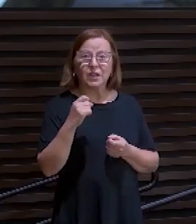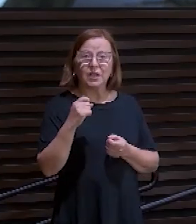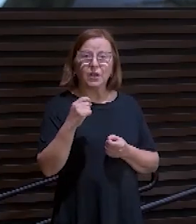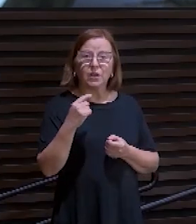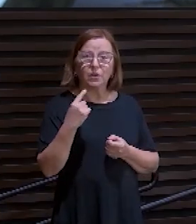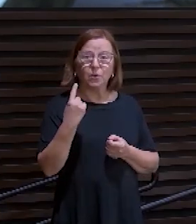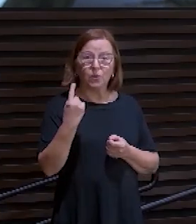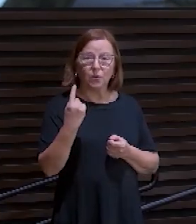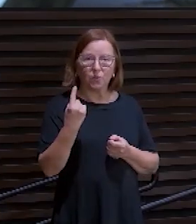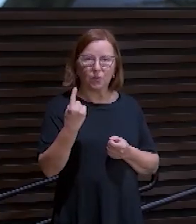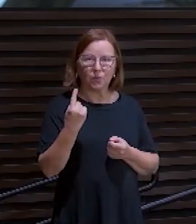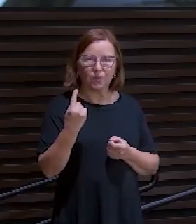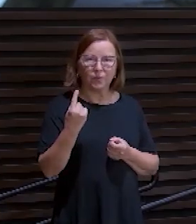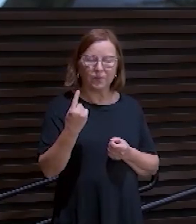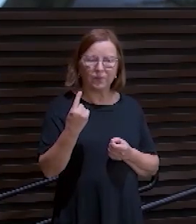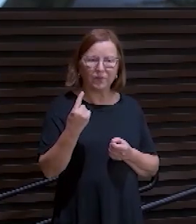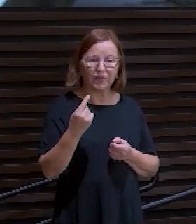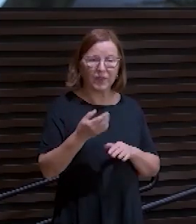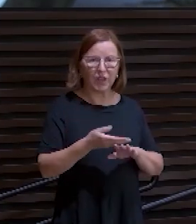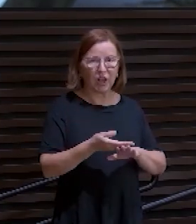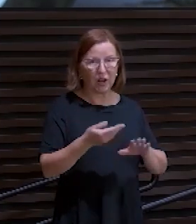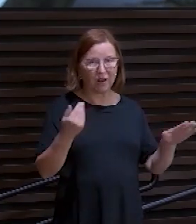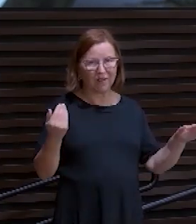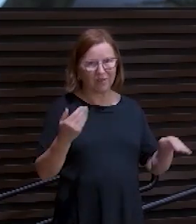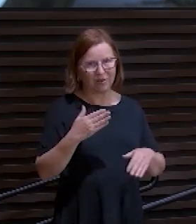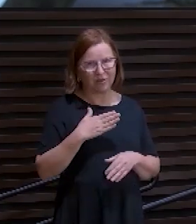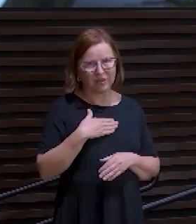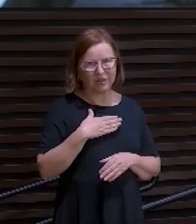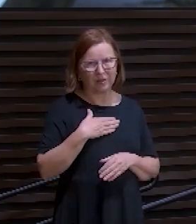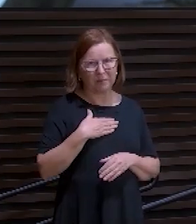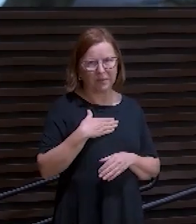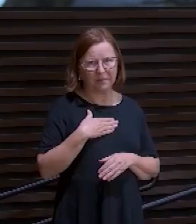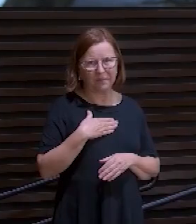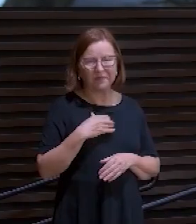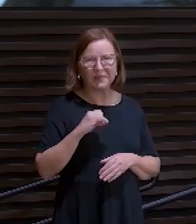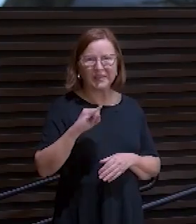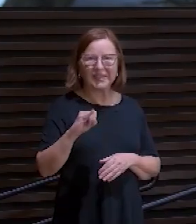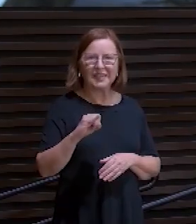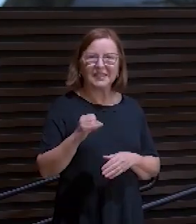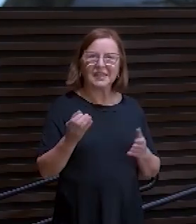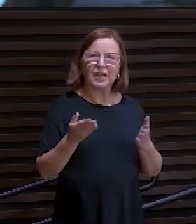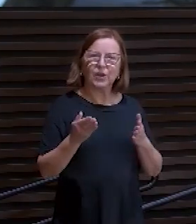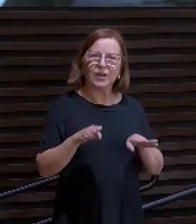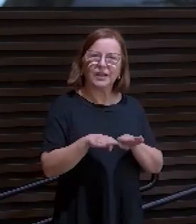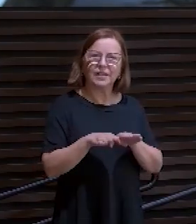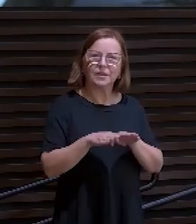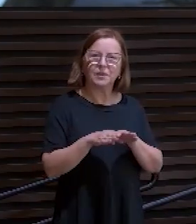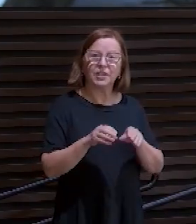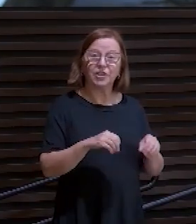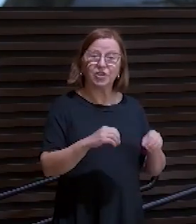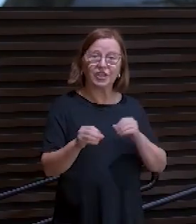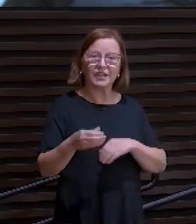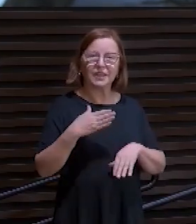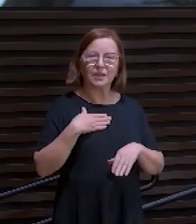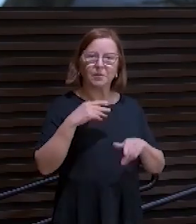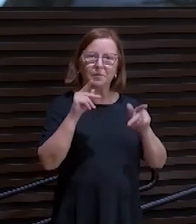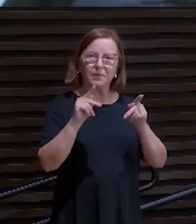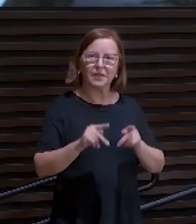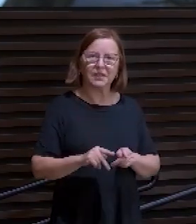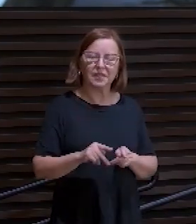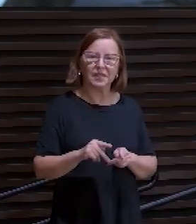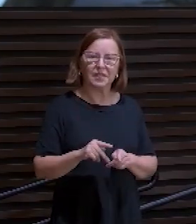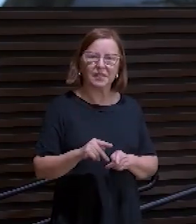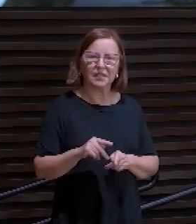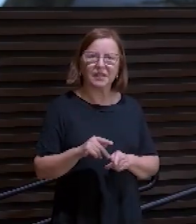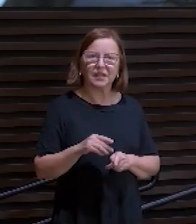e até agora não mais o vi. Se agora também tirardes este da minha presença, e lhe acontecer algum desastre, fareis